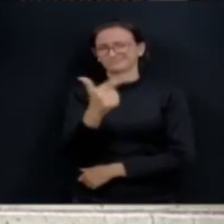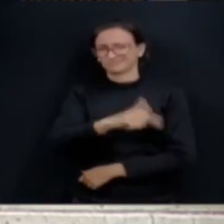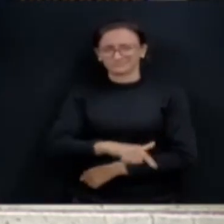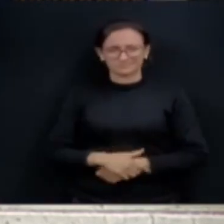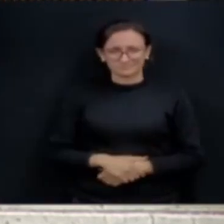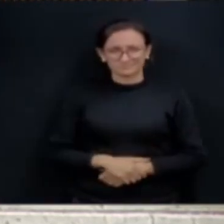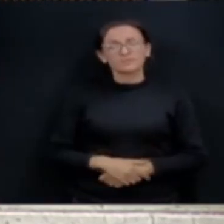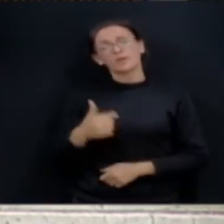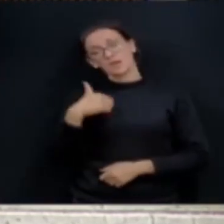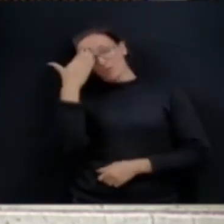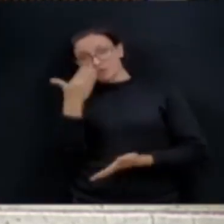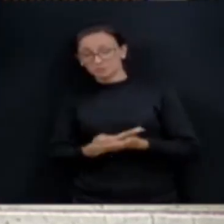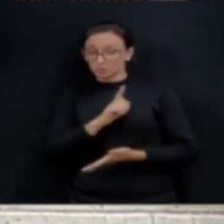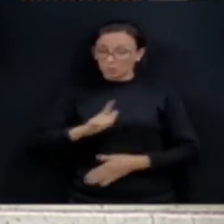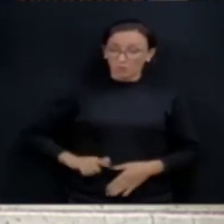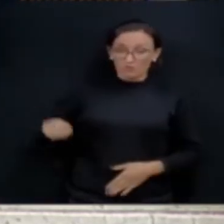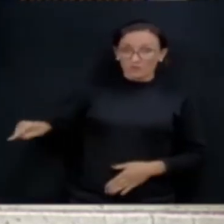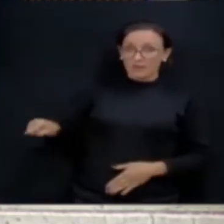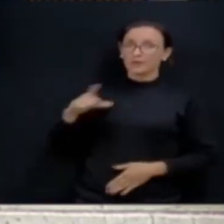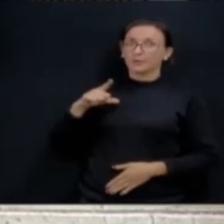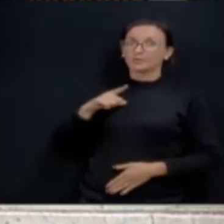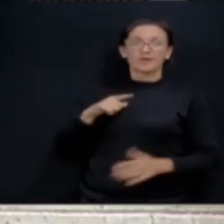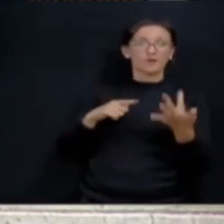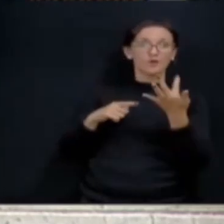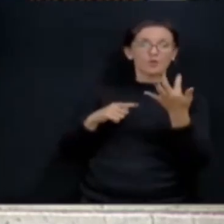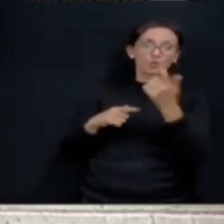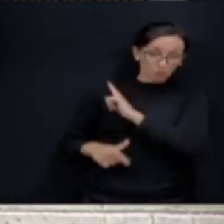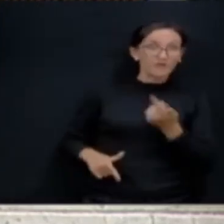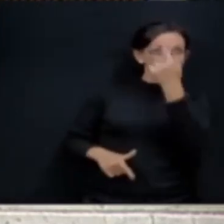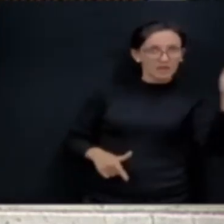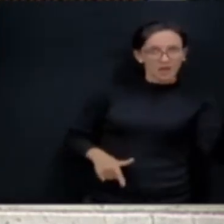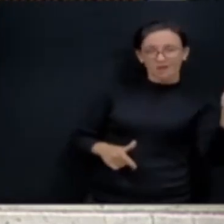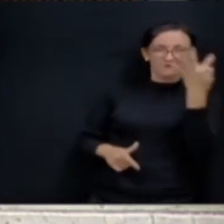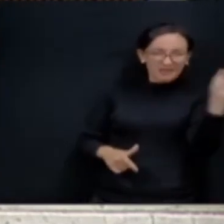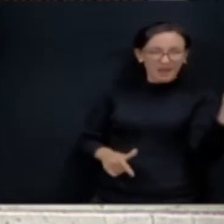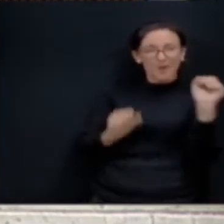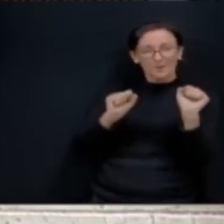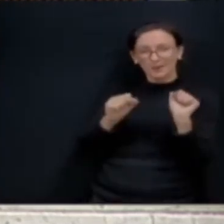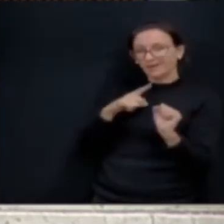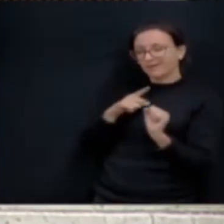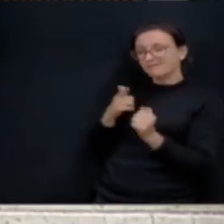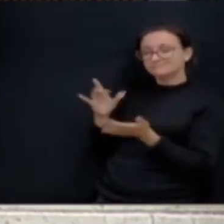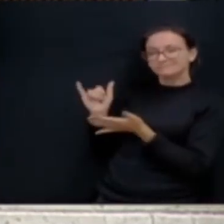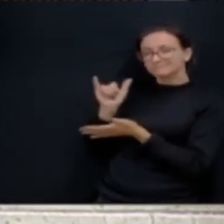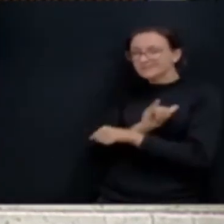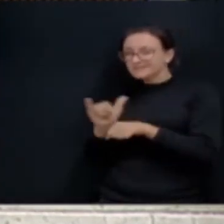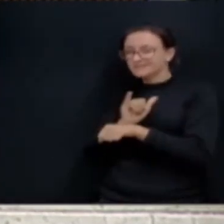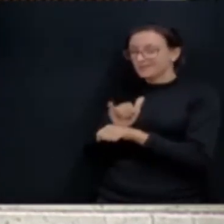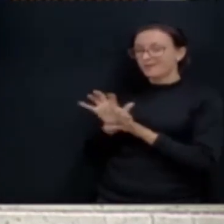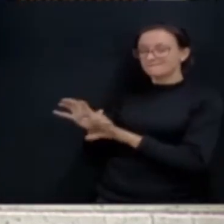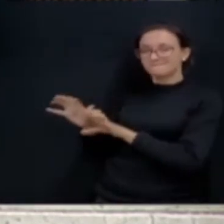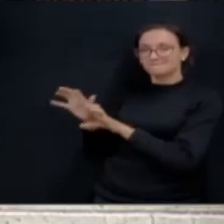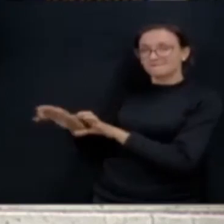Creio que o governador possa ter sido enganado pelo governo federal, sim. Mas o secretário Sandro Alex, com certeza não.